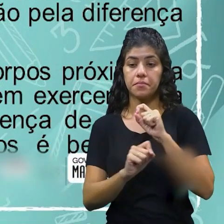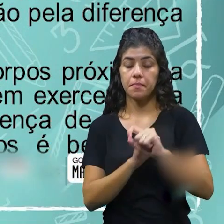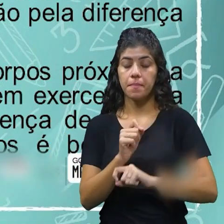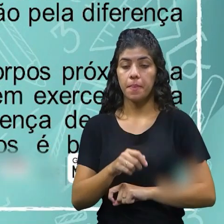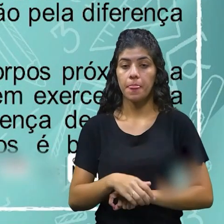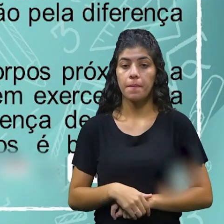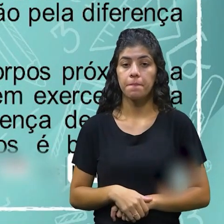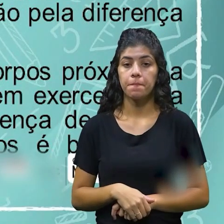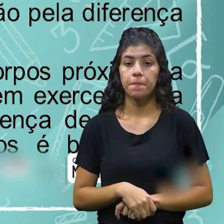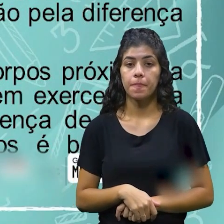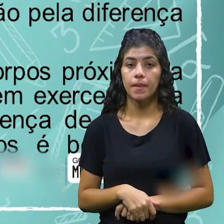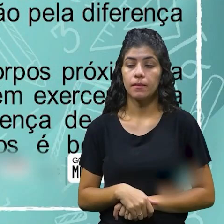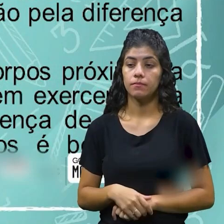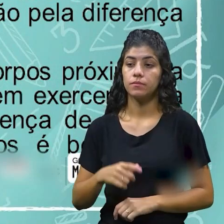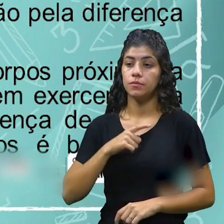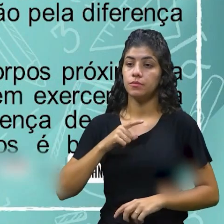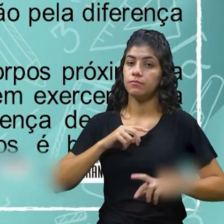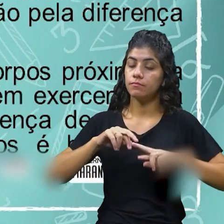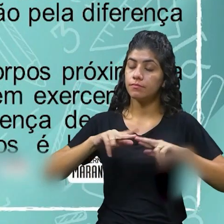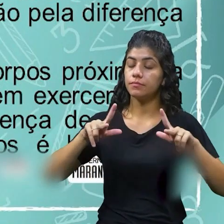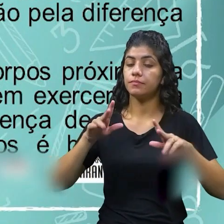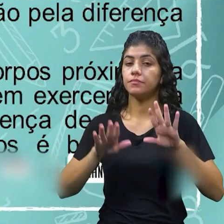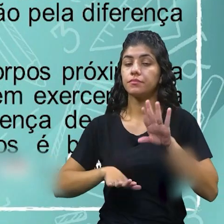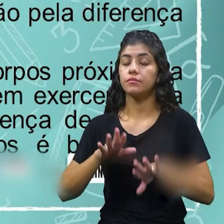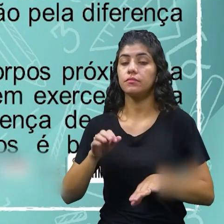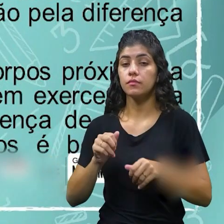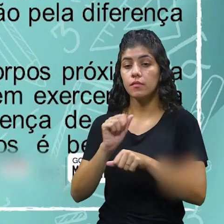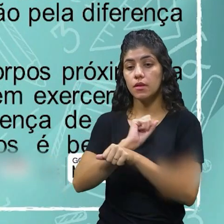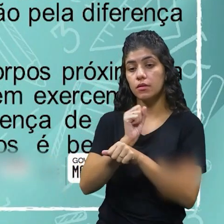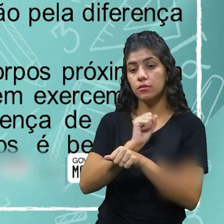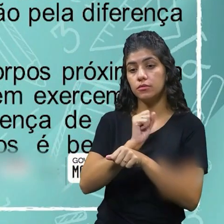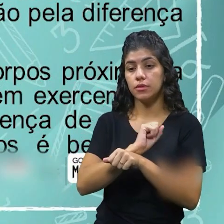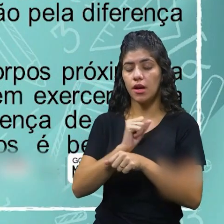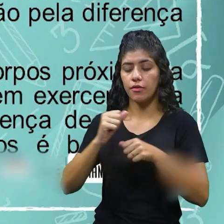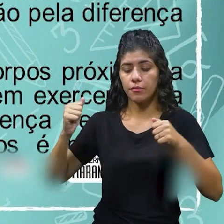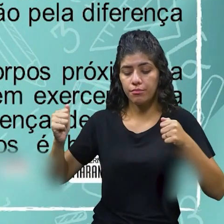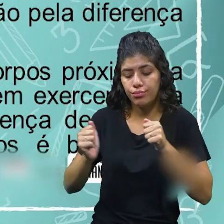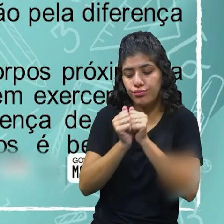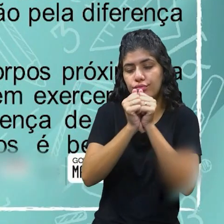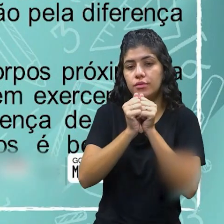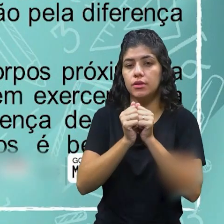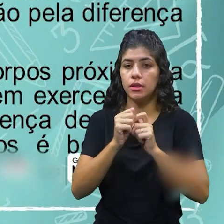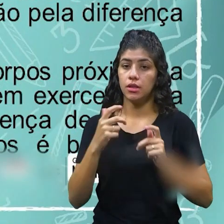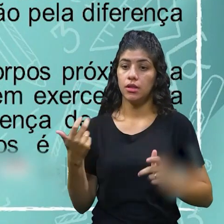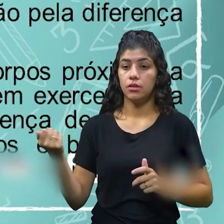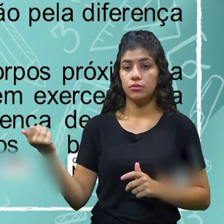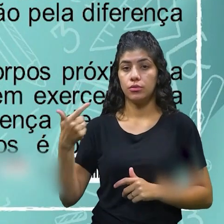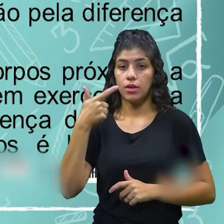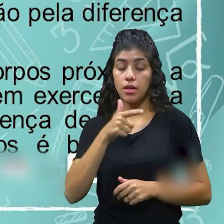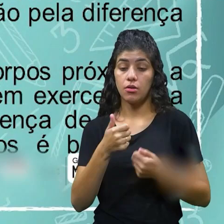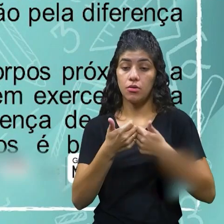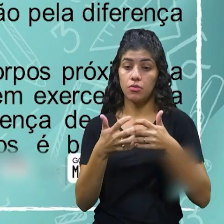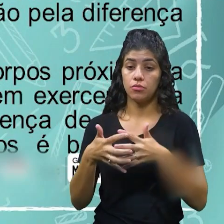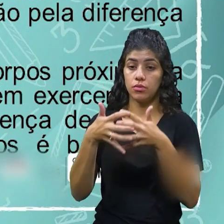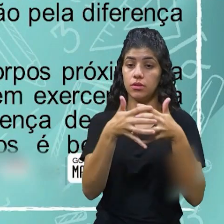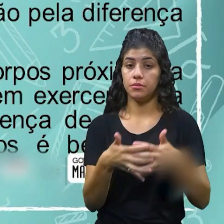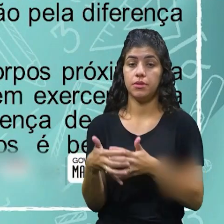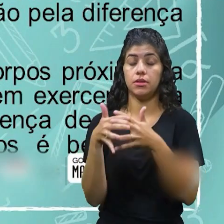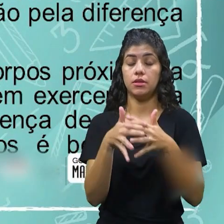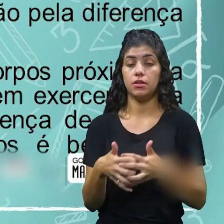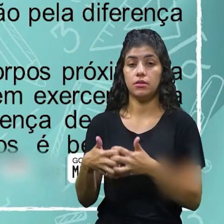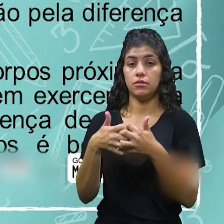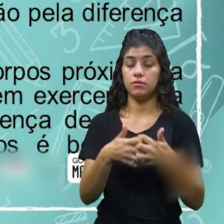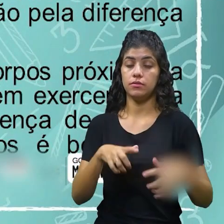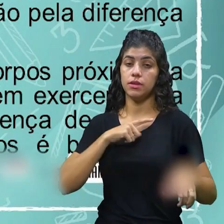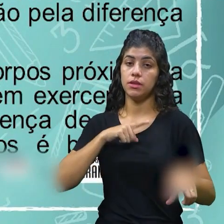forças na deformação dos veículos é diferente. Normalmente o carro fica muito mais amassado que o caminhão, mas ali você tem o que? Também